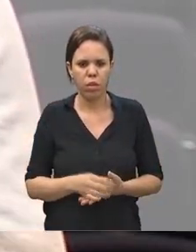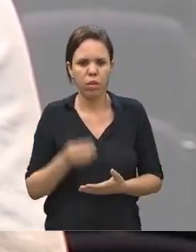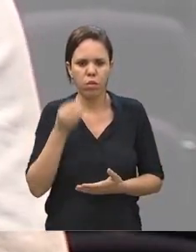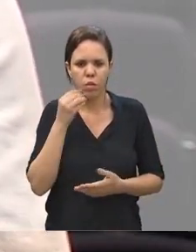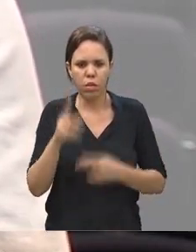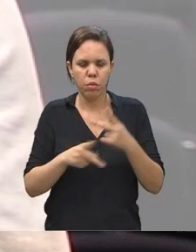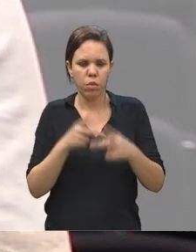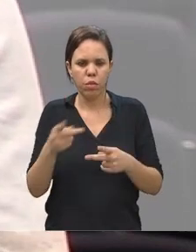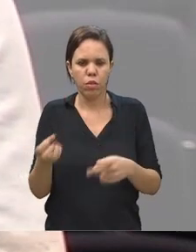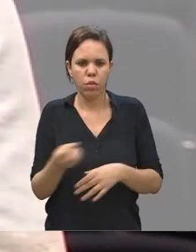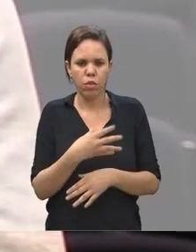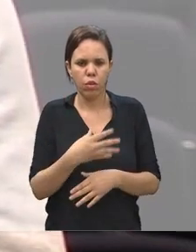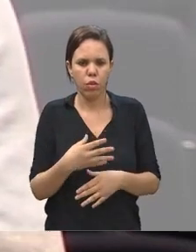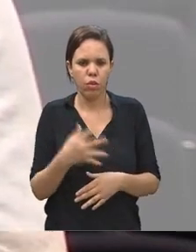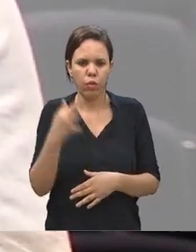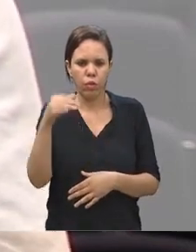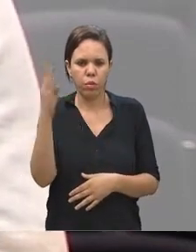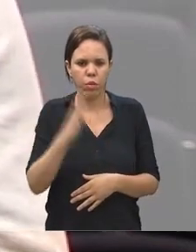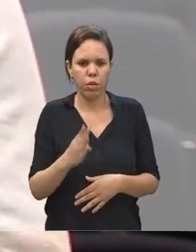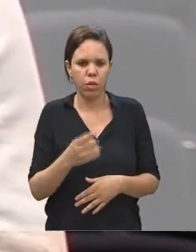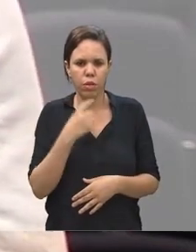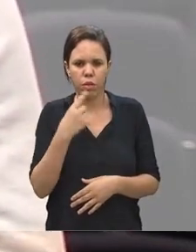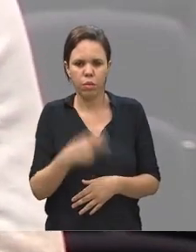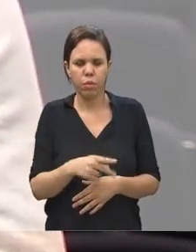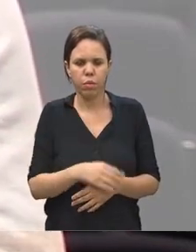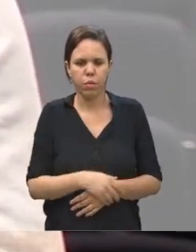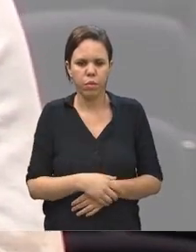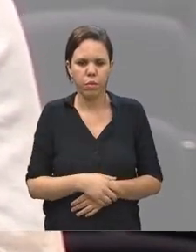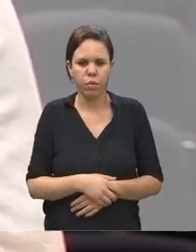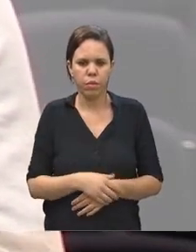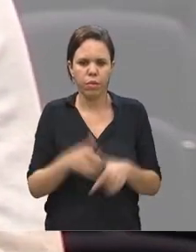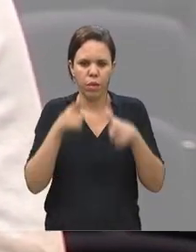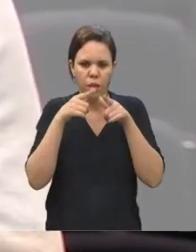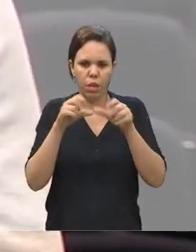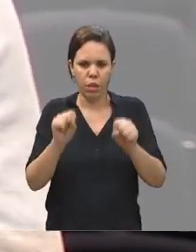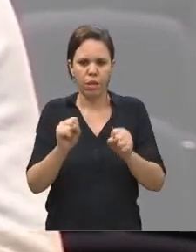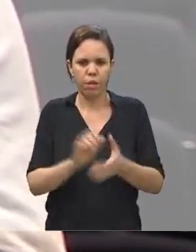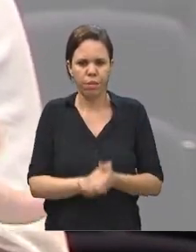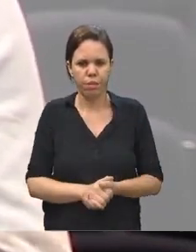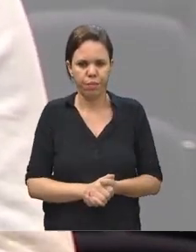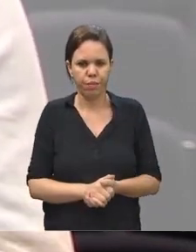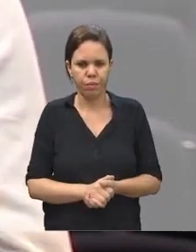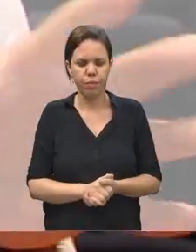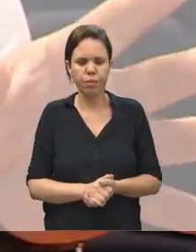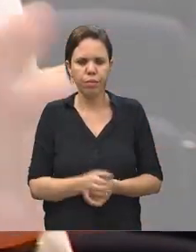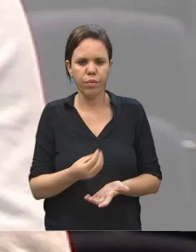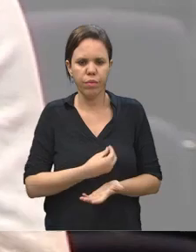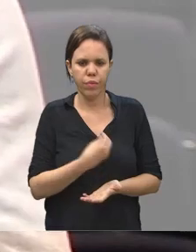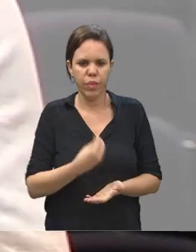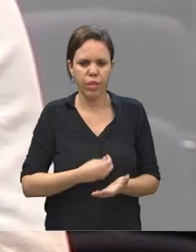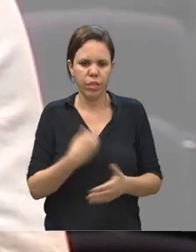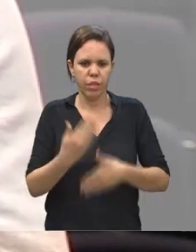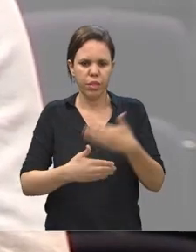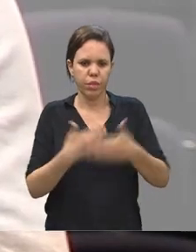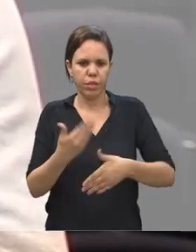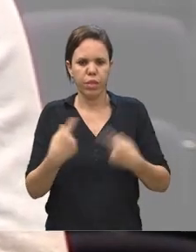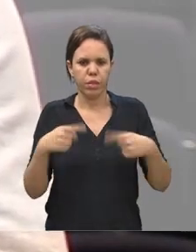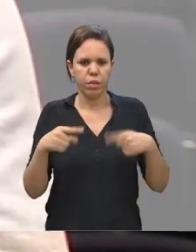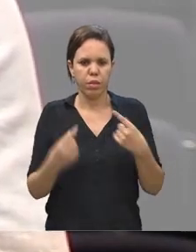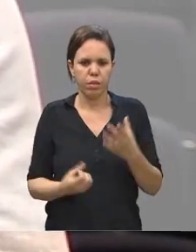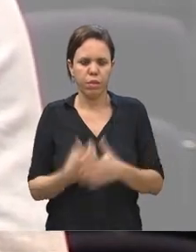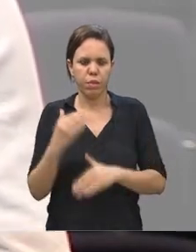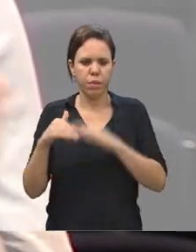espaço às novas gerações de compositores brasileiros, de compositores campineiros, às novas linguagens, aos novos caminhos que a música vai